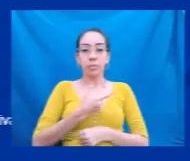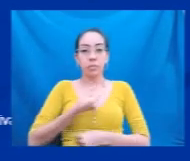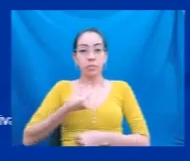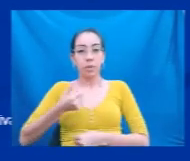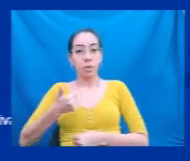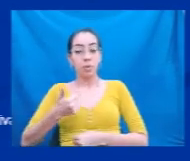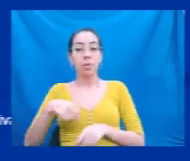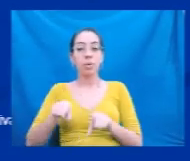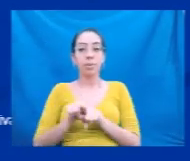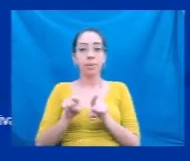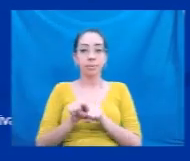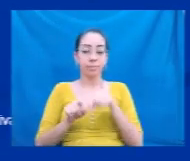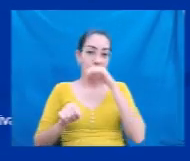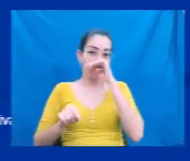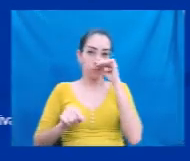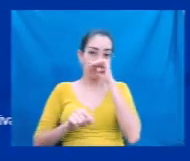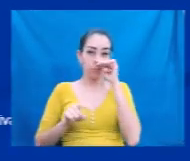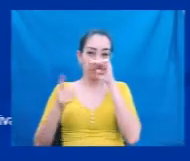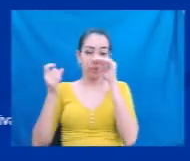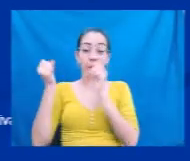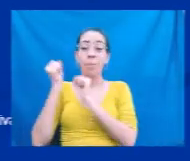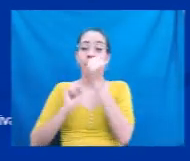Nesse episódio, na França,